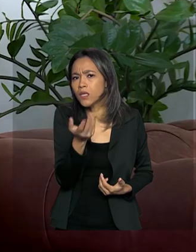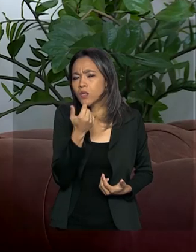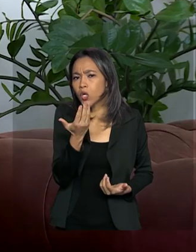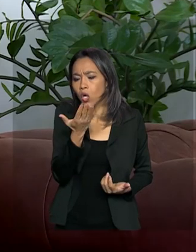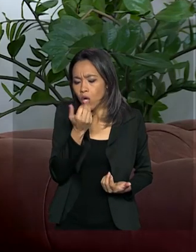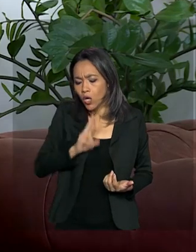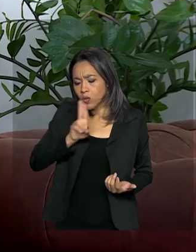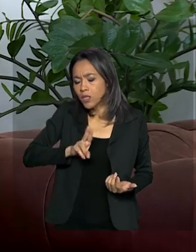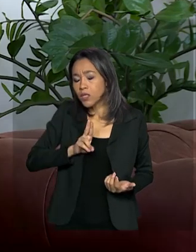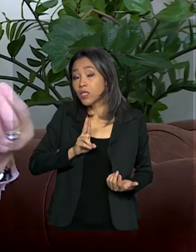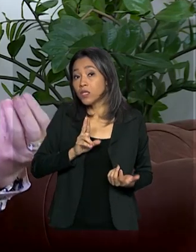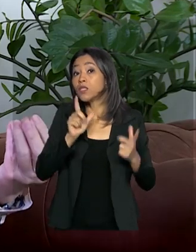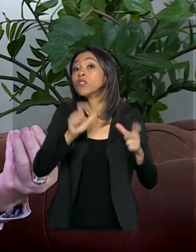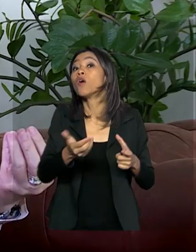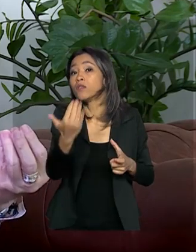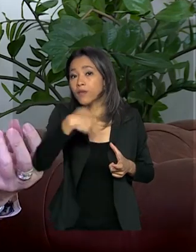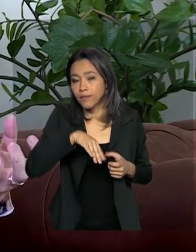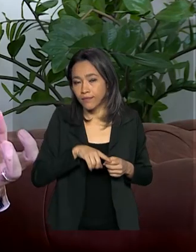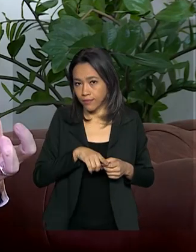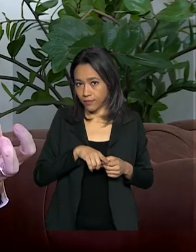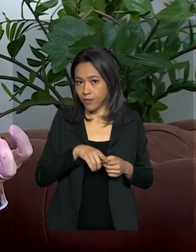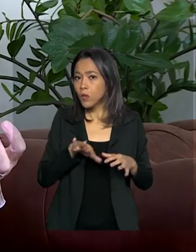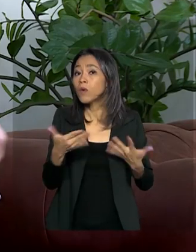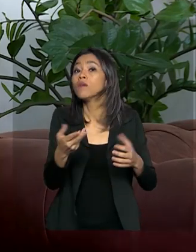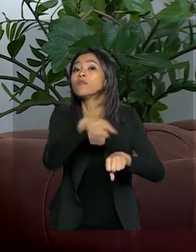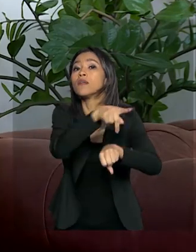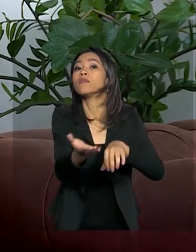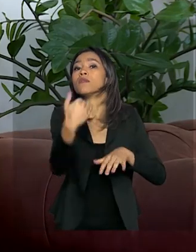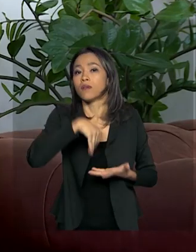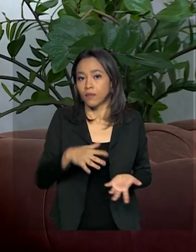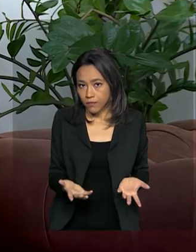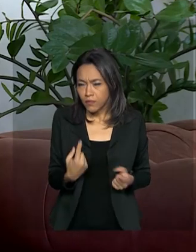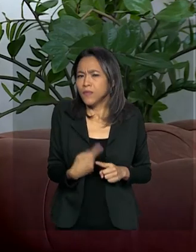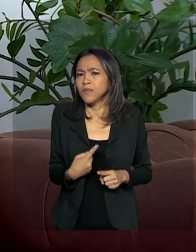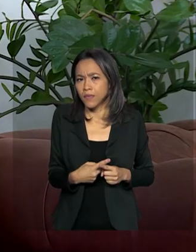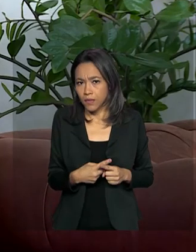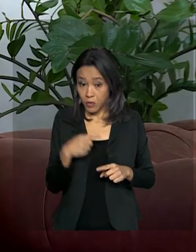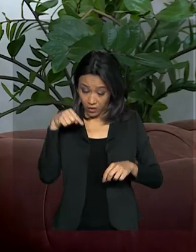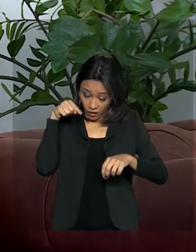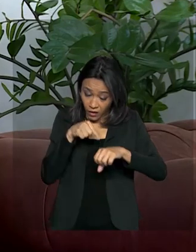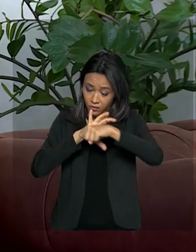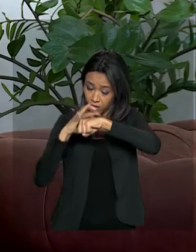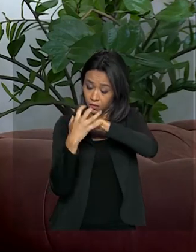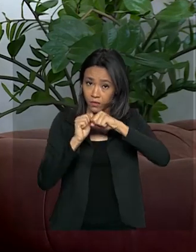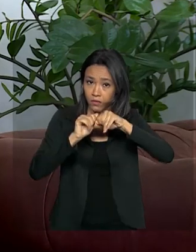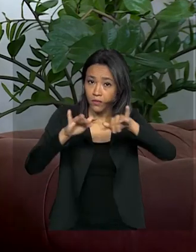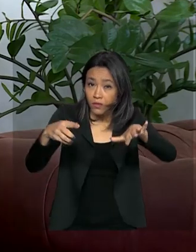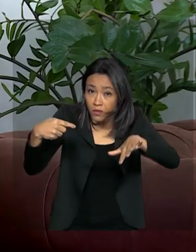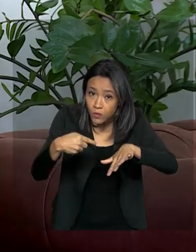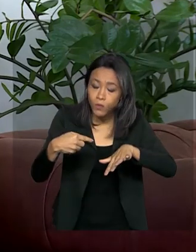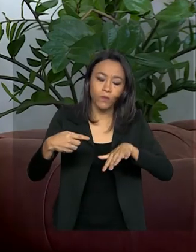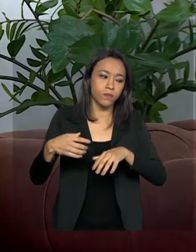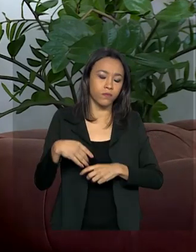utilizando de onde vem qual a origem a é porque porque esse coronavírus ele trouxe